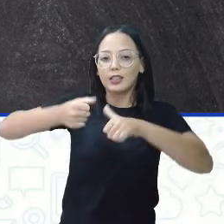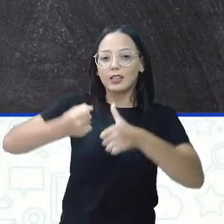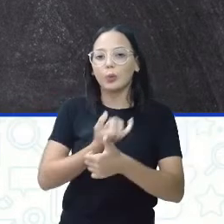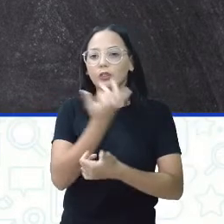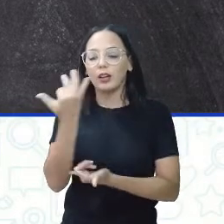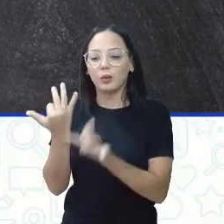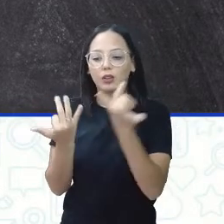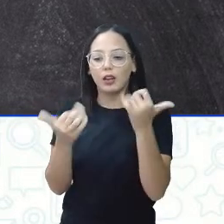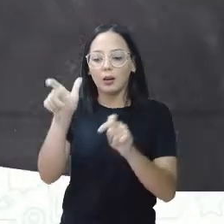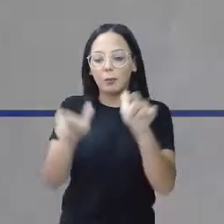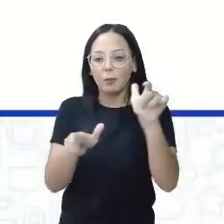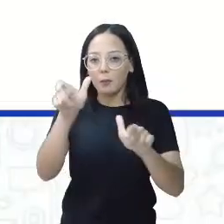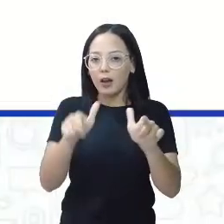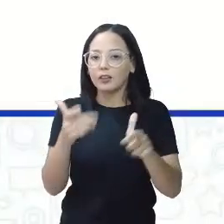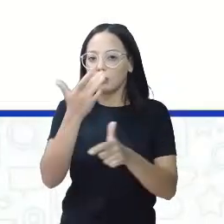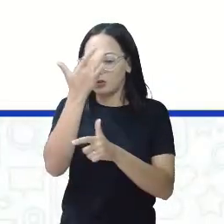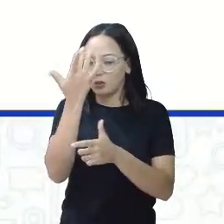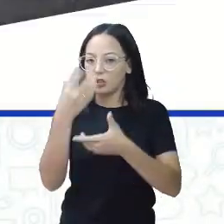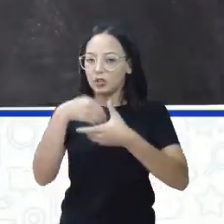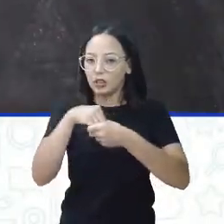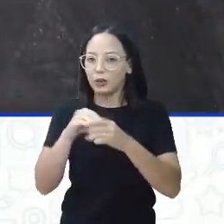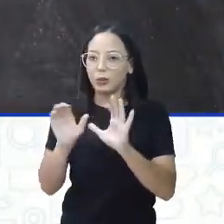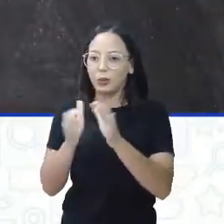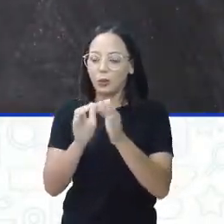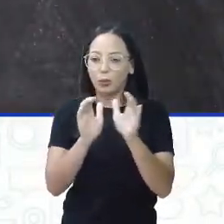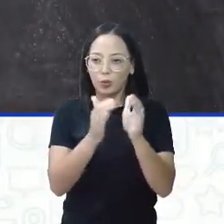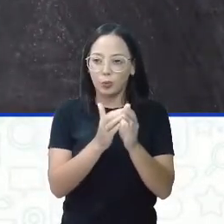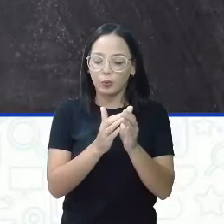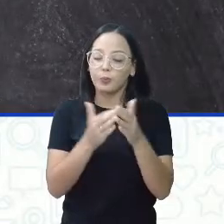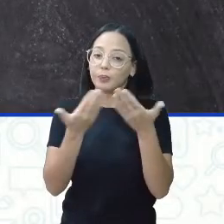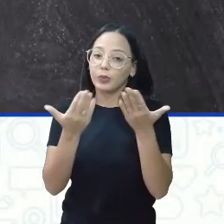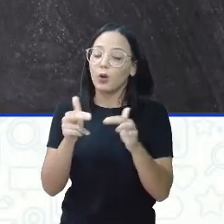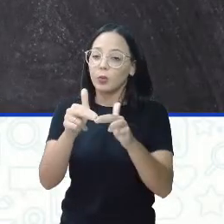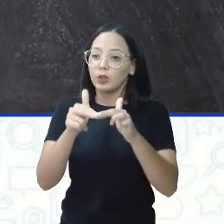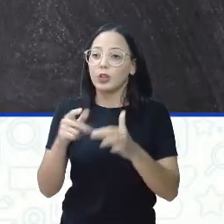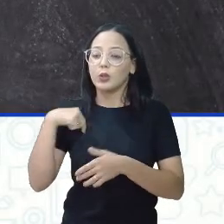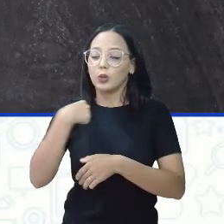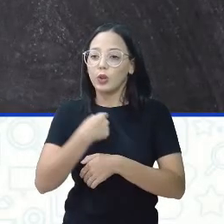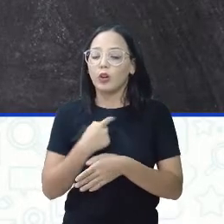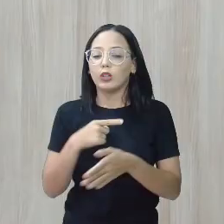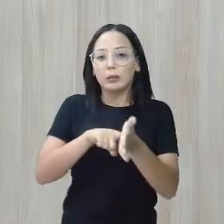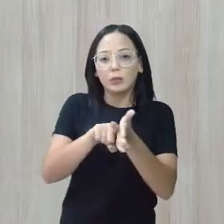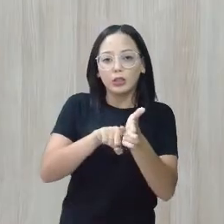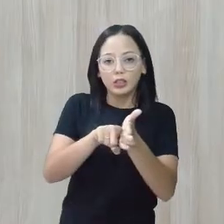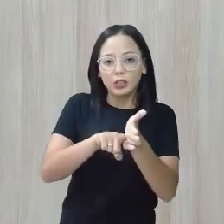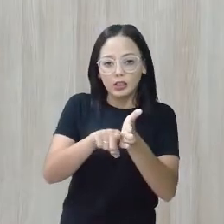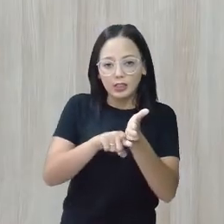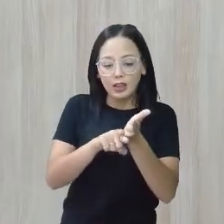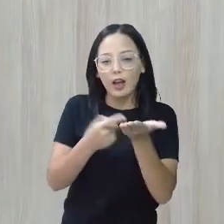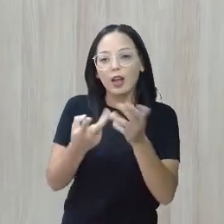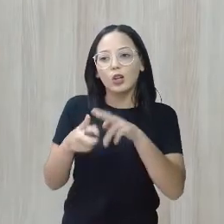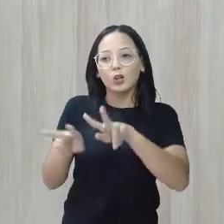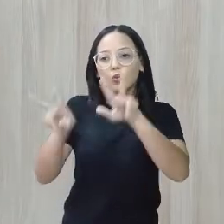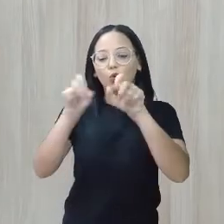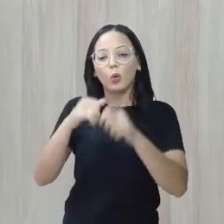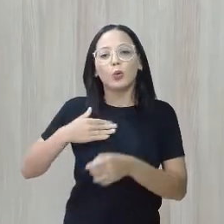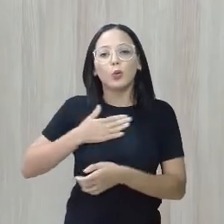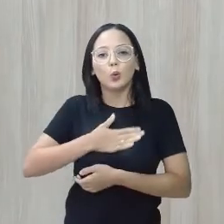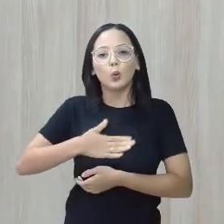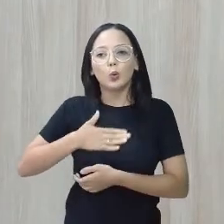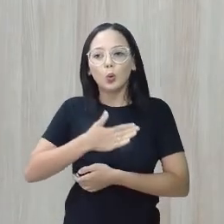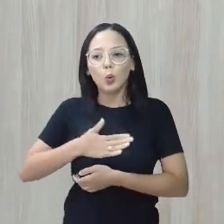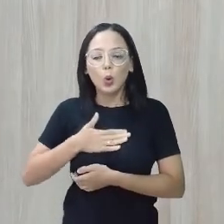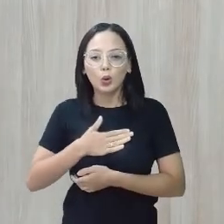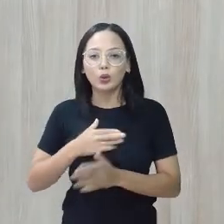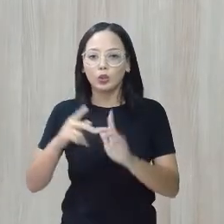pessoas em cada uma dessas turmas, tá bem? E daí, a gente vai fazer uma pesquisa sobre os gostos de gêneros